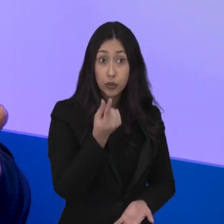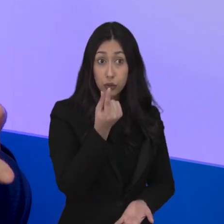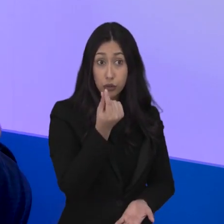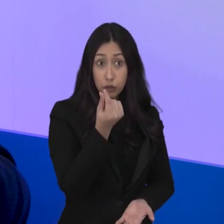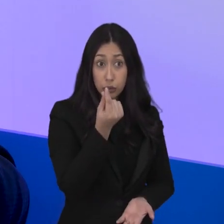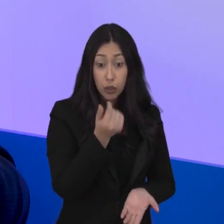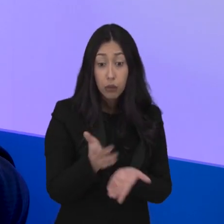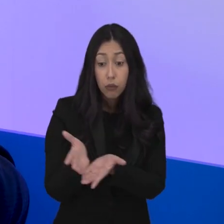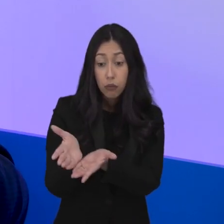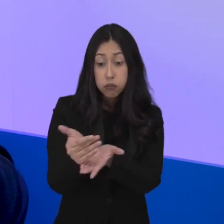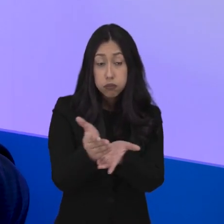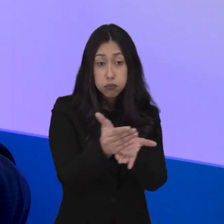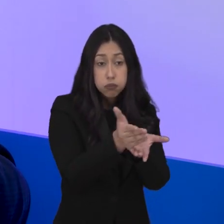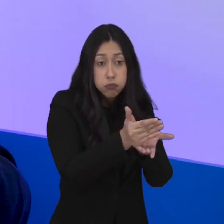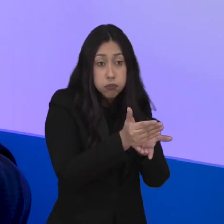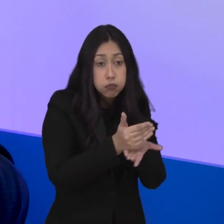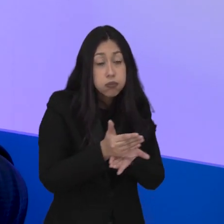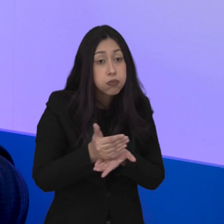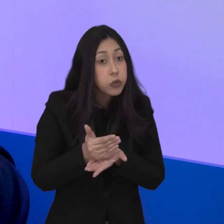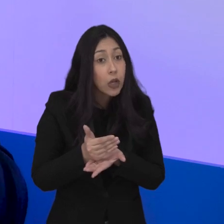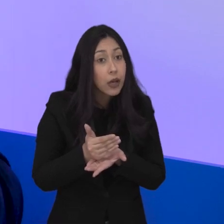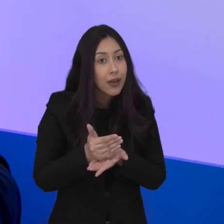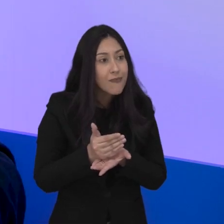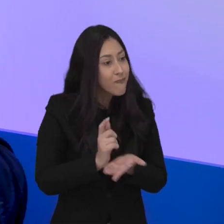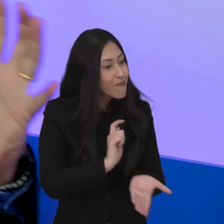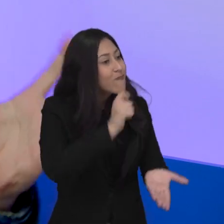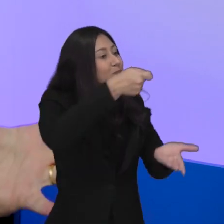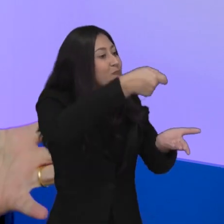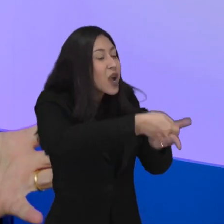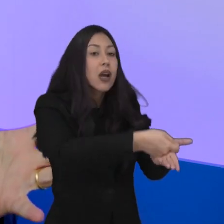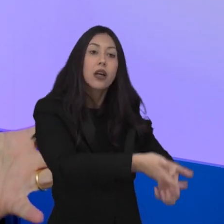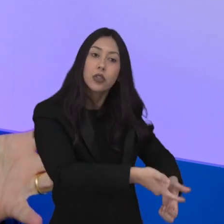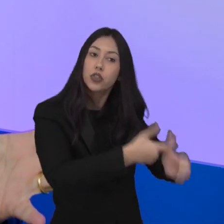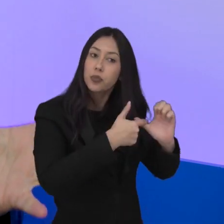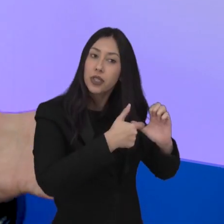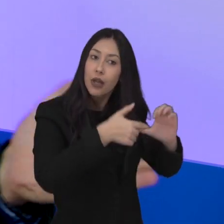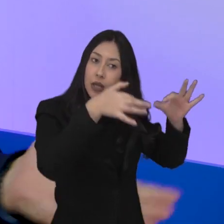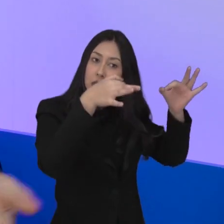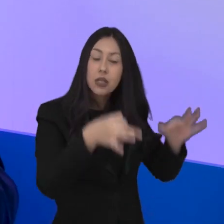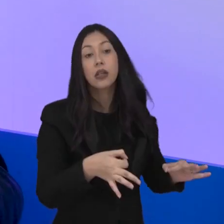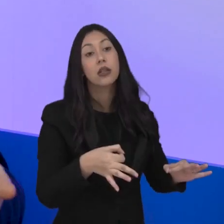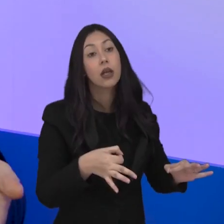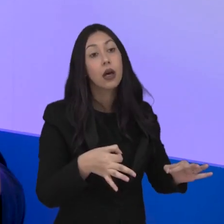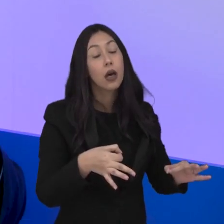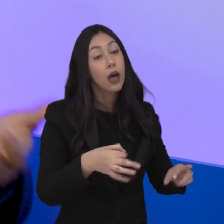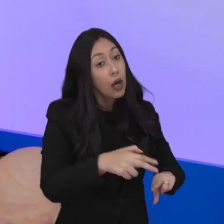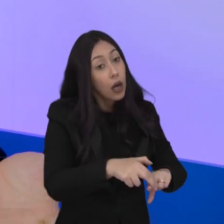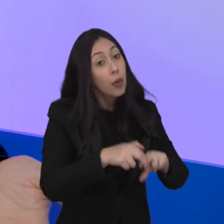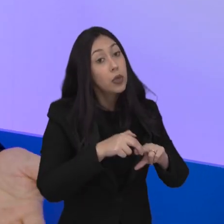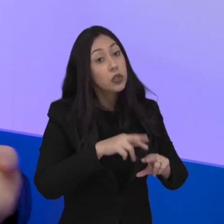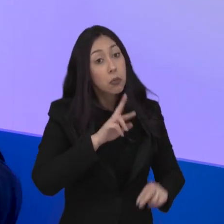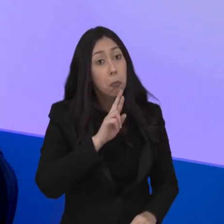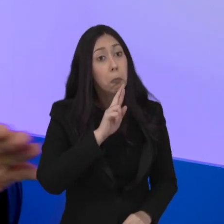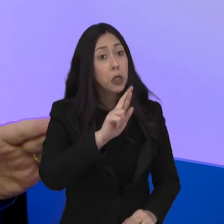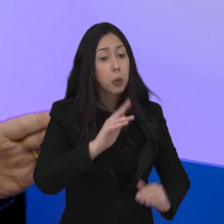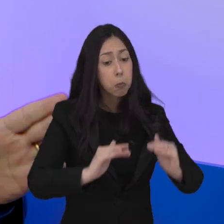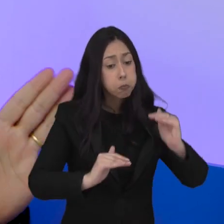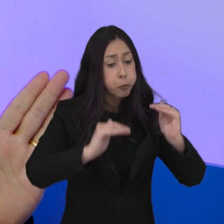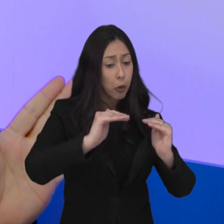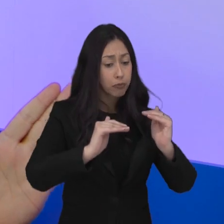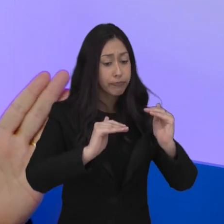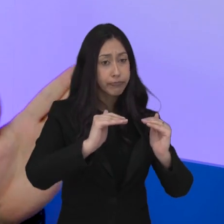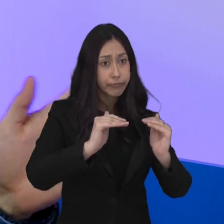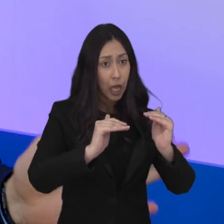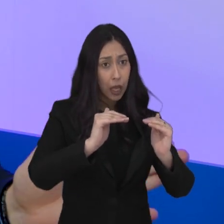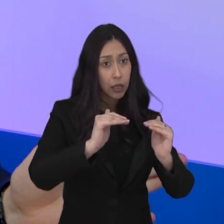receitas correntes, as receitas líquidas do Estado cobrem com as despesas. e o que gera o quê? Um resultado de empate,